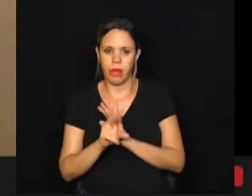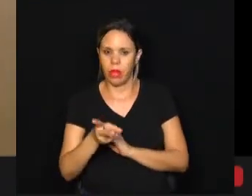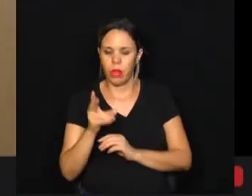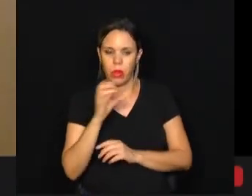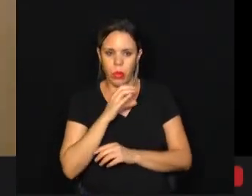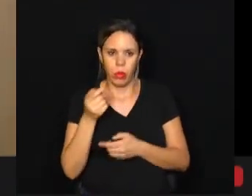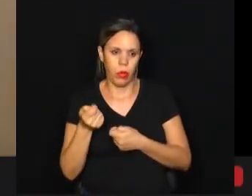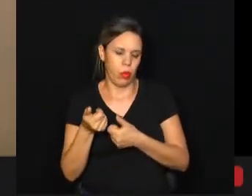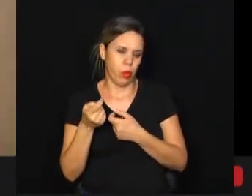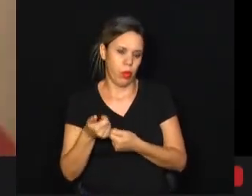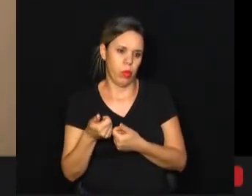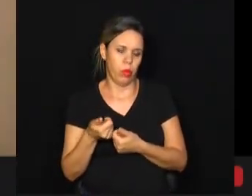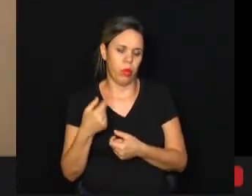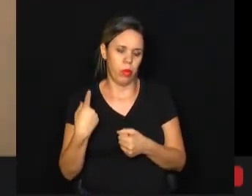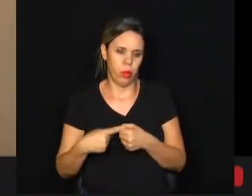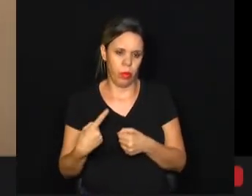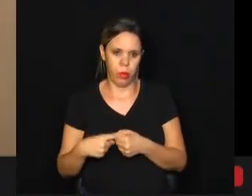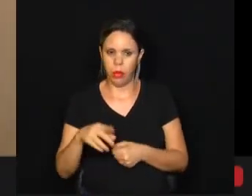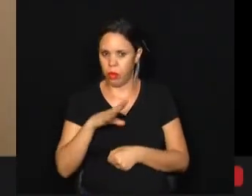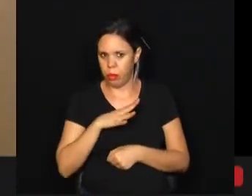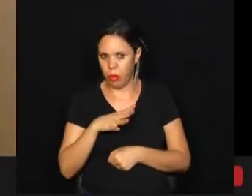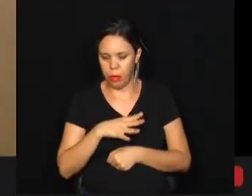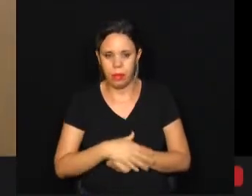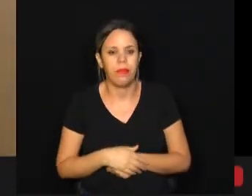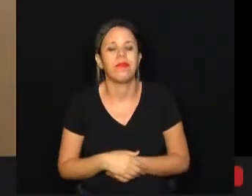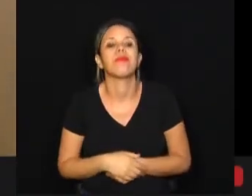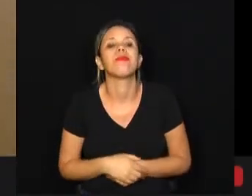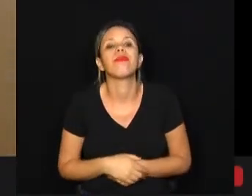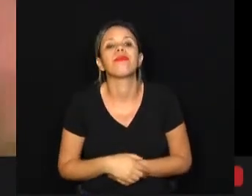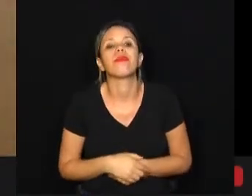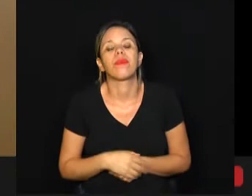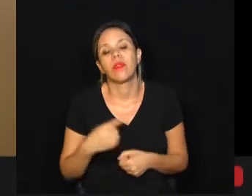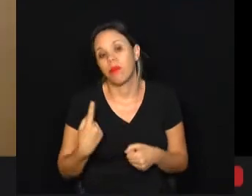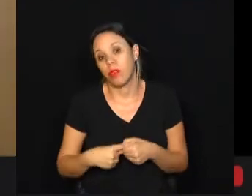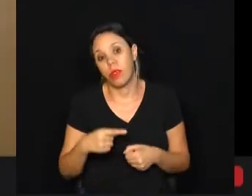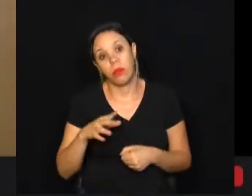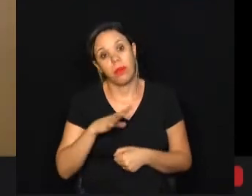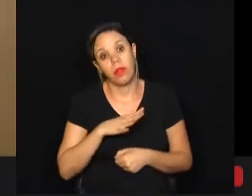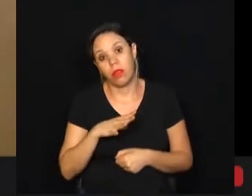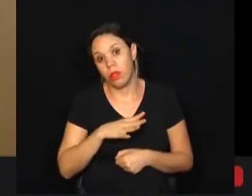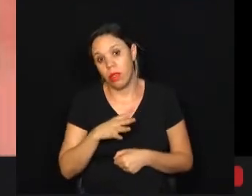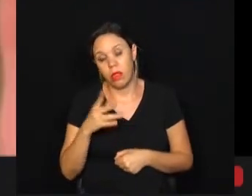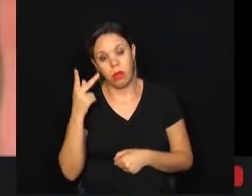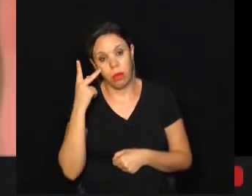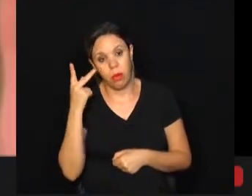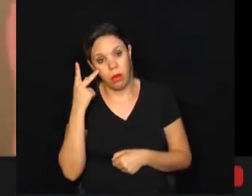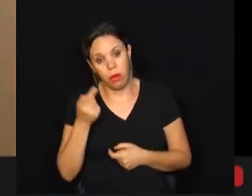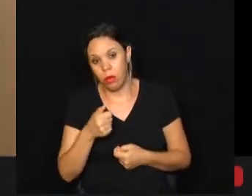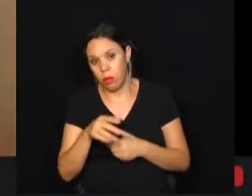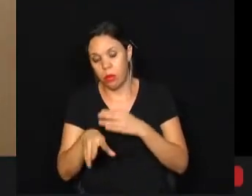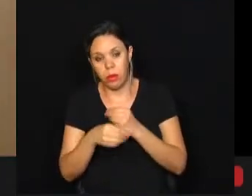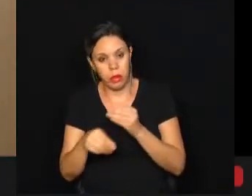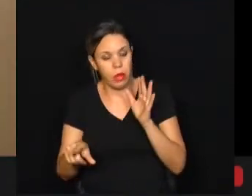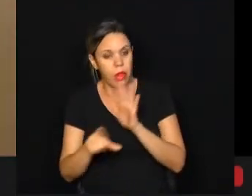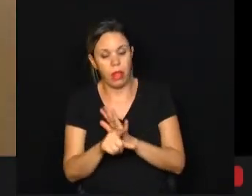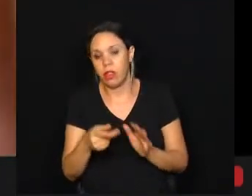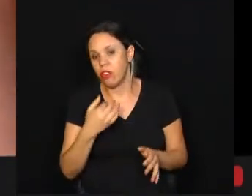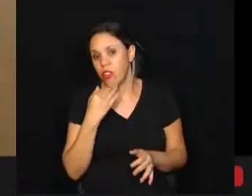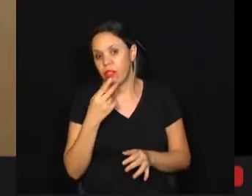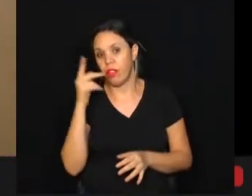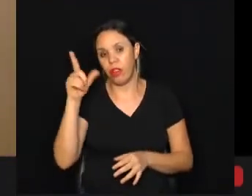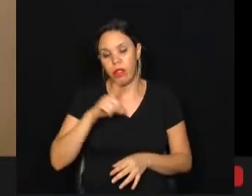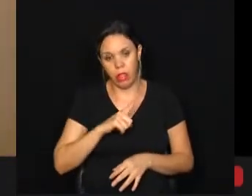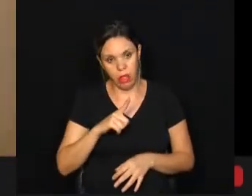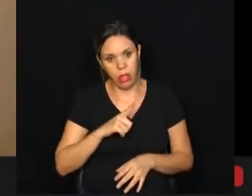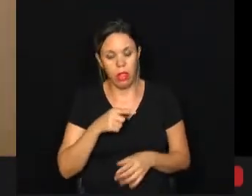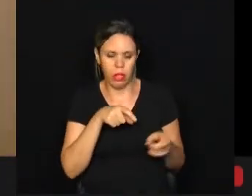emergencial municipal. O município de São Paulo complementou essa lei. Não adianta dizer São Paulo tem dinheiro. O interior